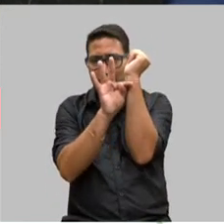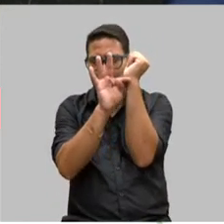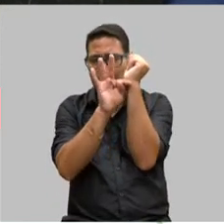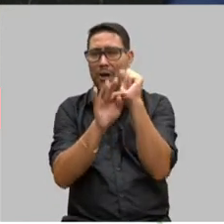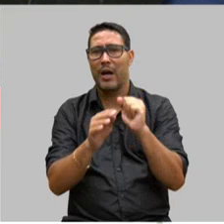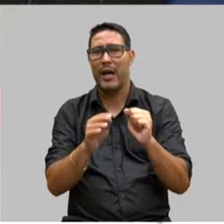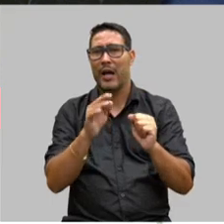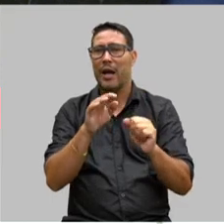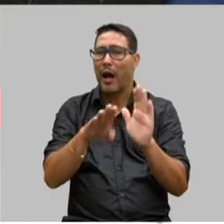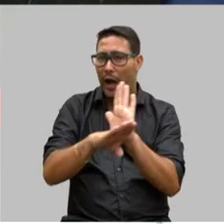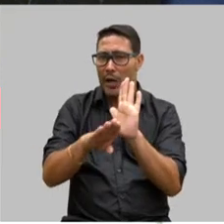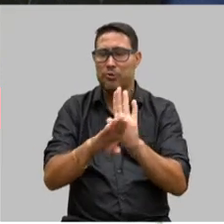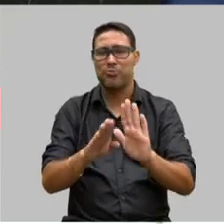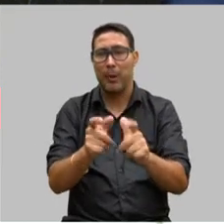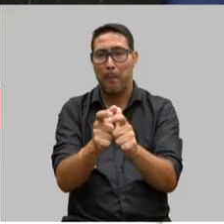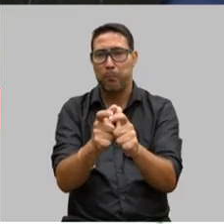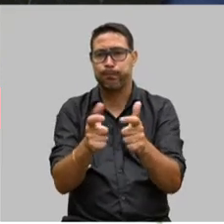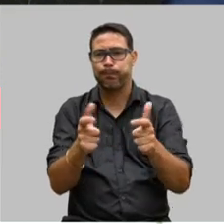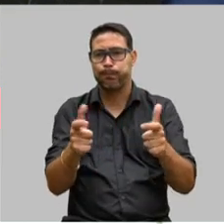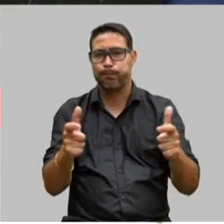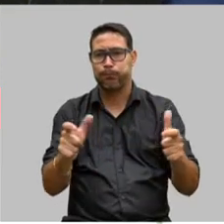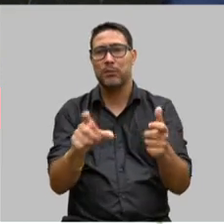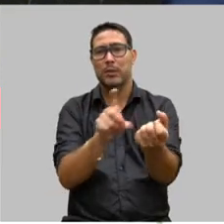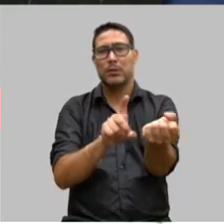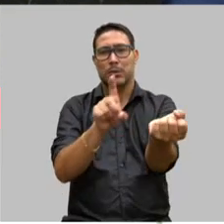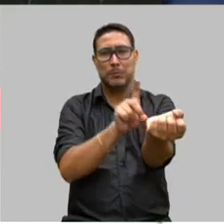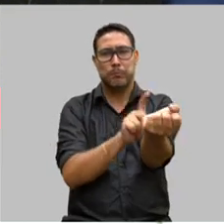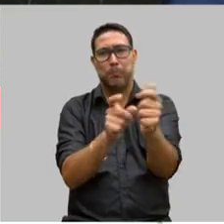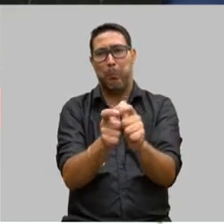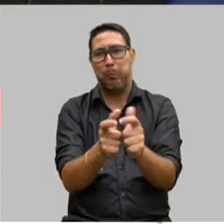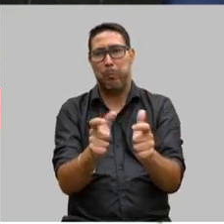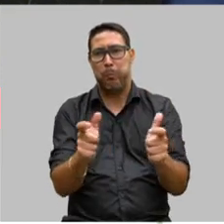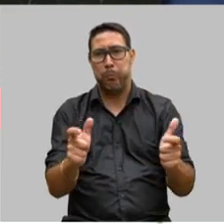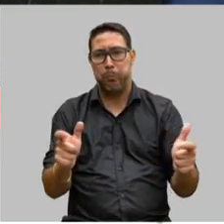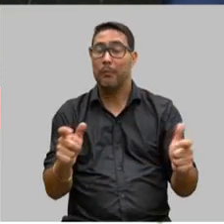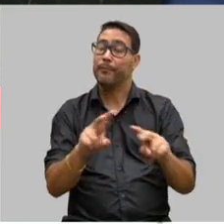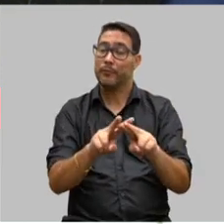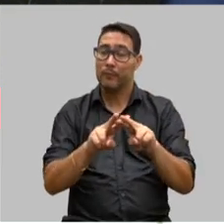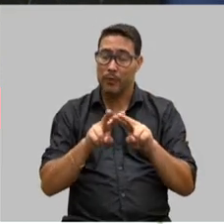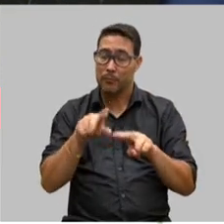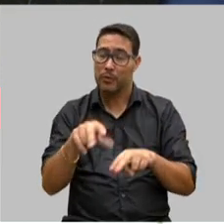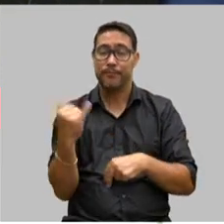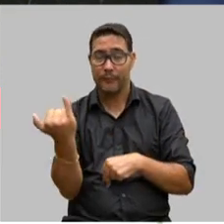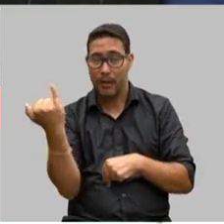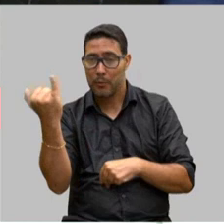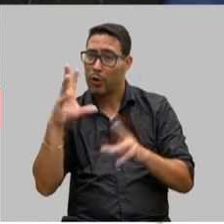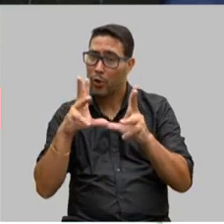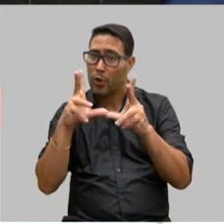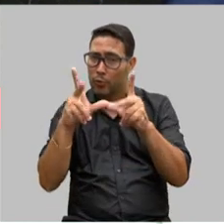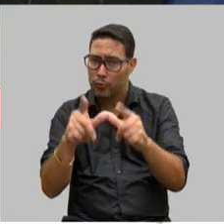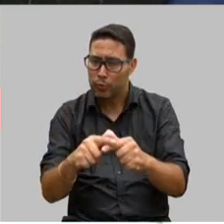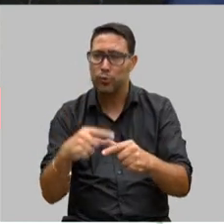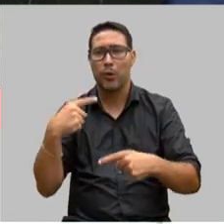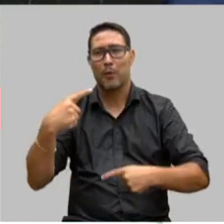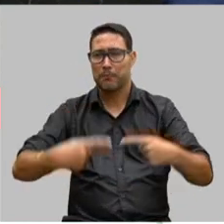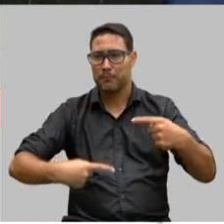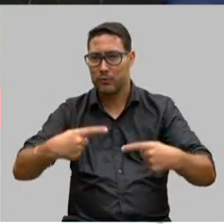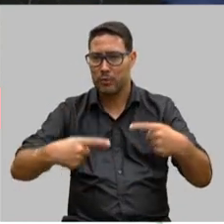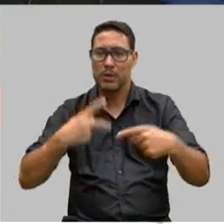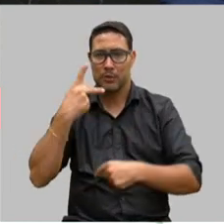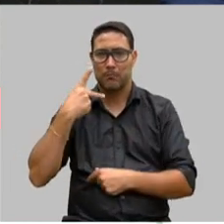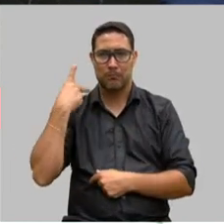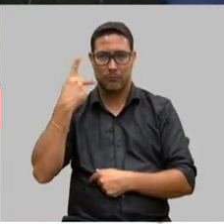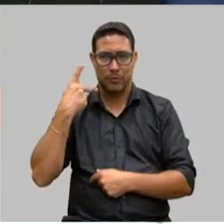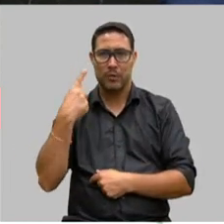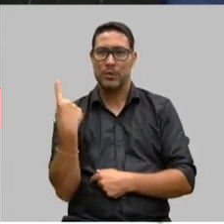dengue. Então, nós precisamos ter essa visão sistêmica em todas as políticas públicas para que a gente possa ter, de